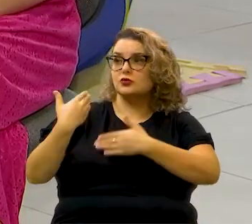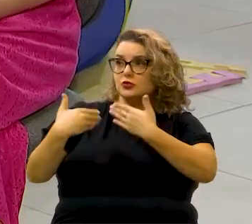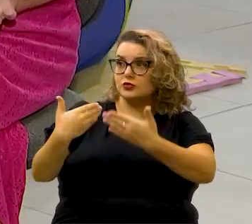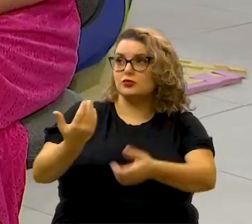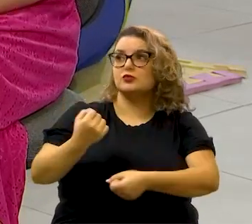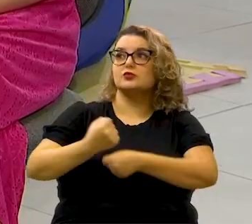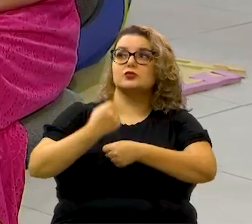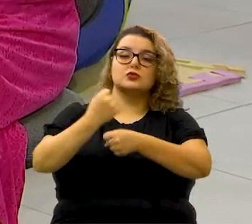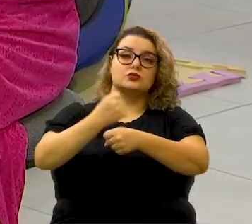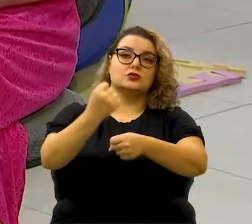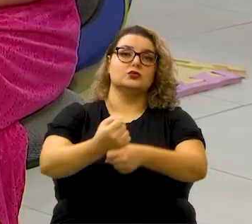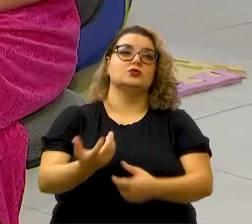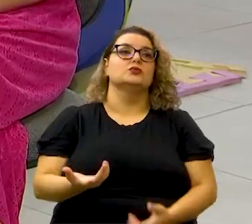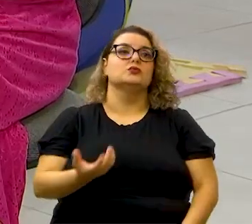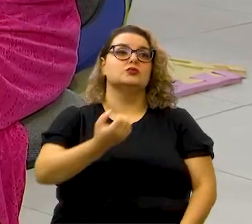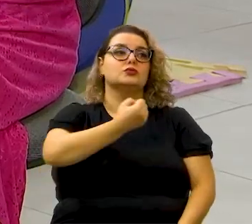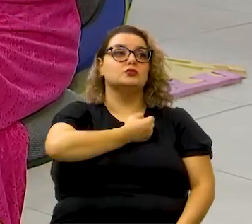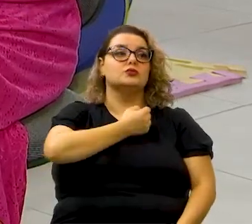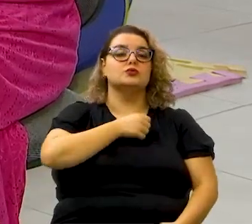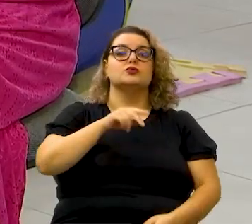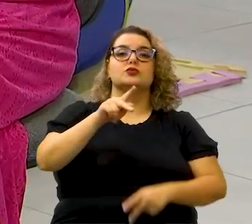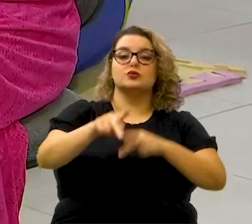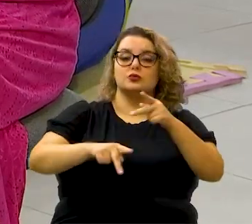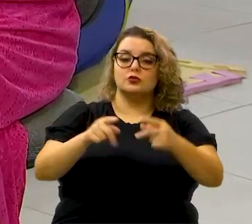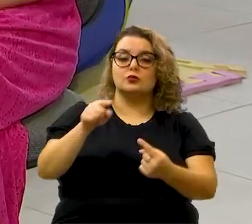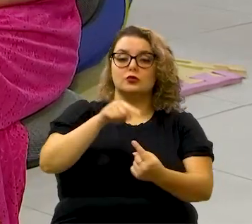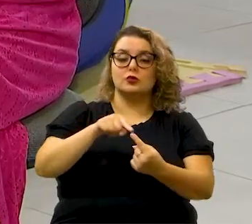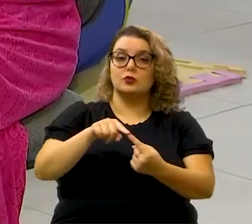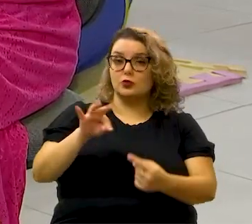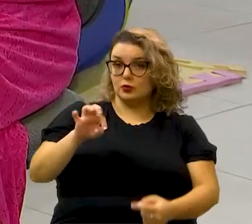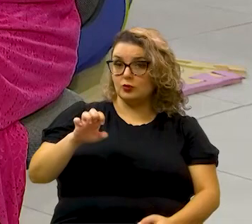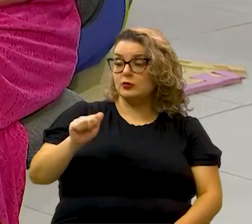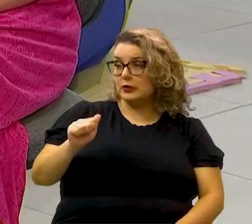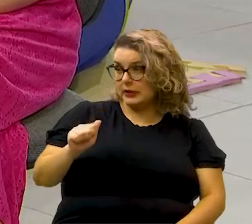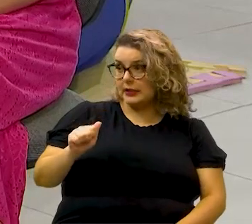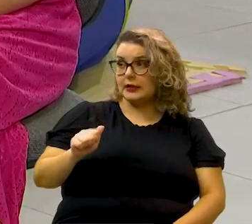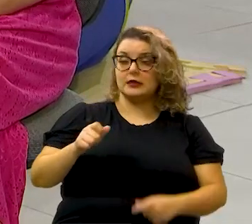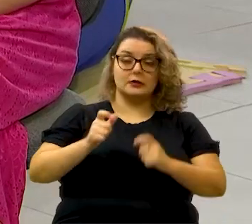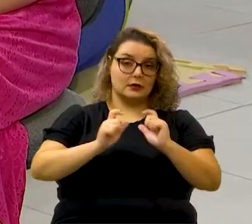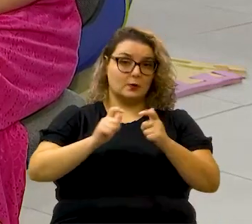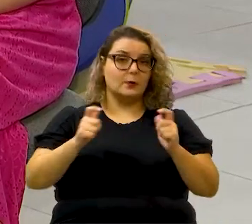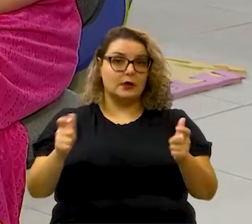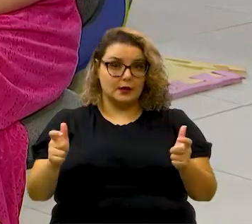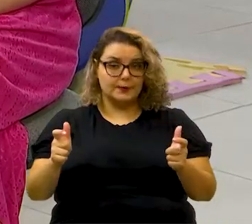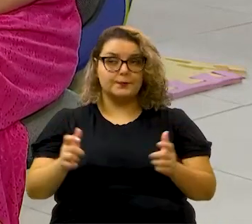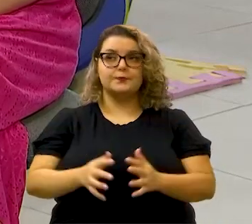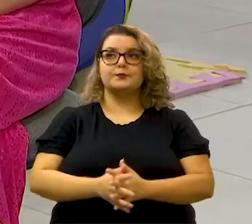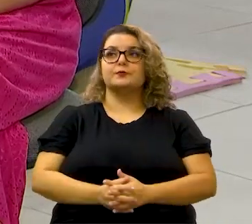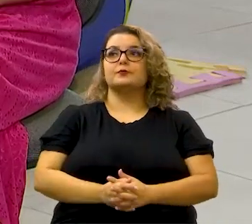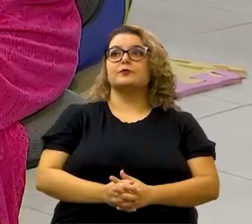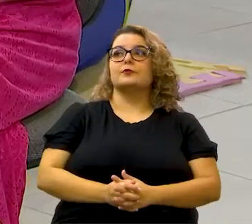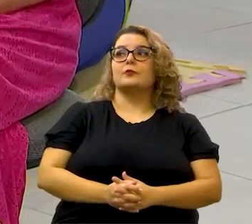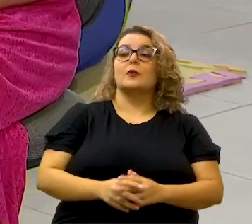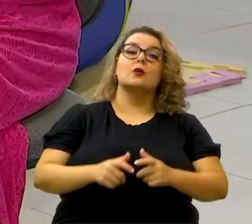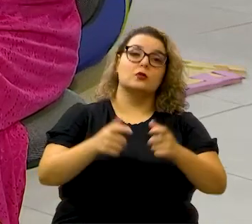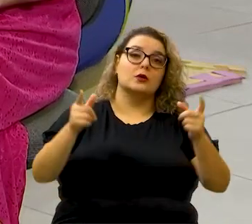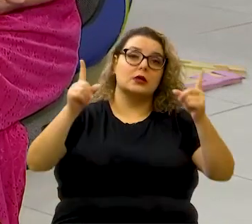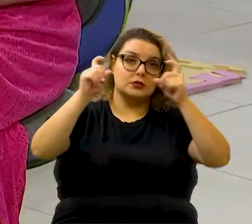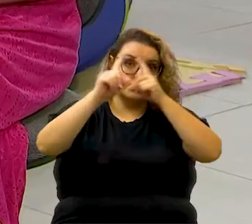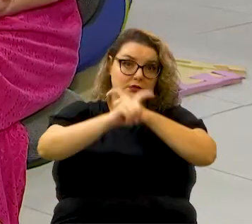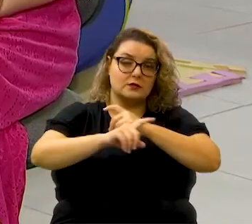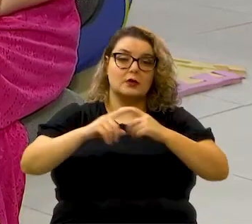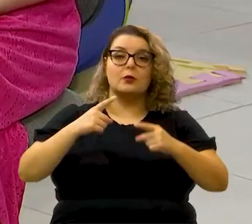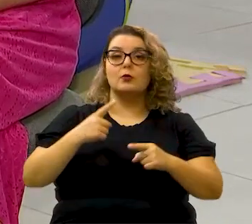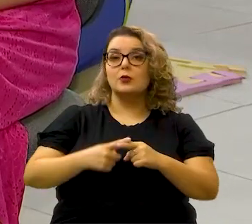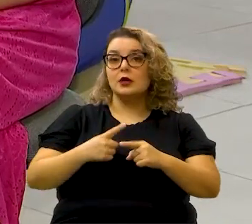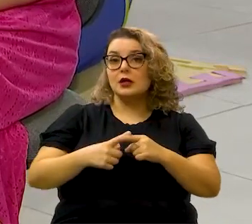que nos últimos anos o número de alunos público-alvo da educação especial com TEA tem aumentado, né? Tem sido um